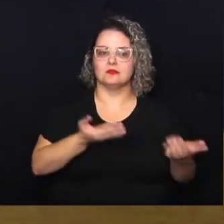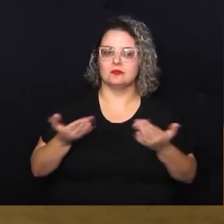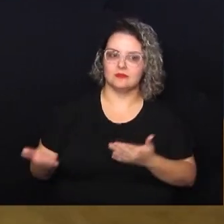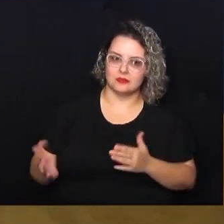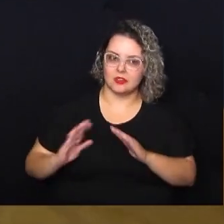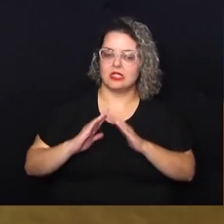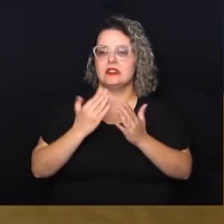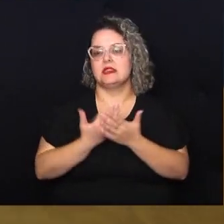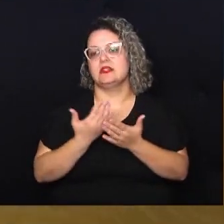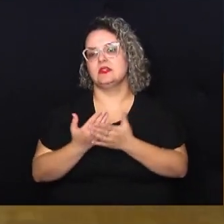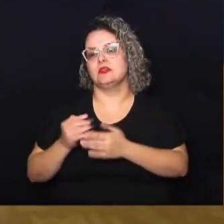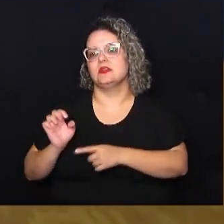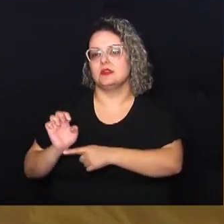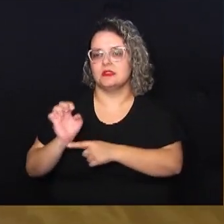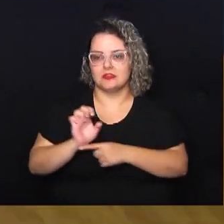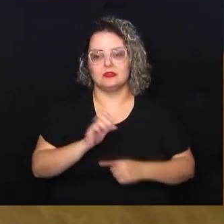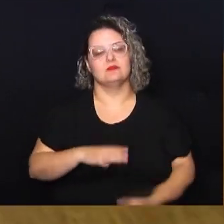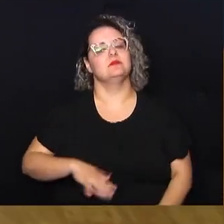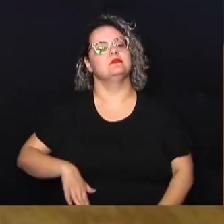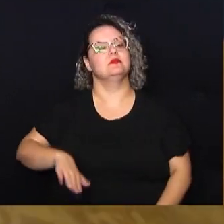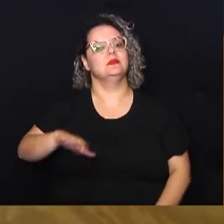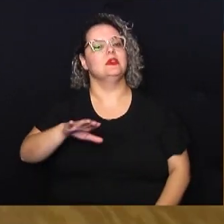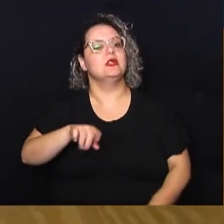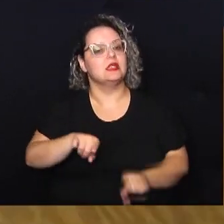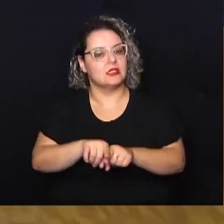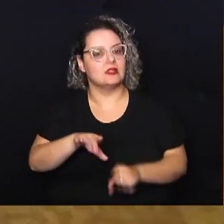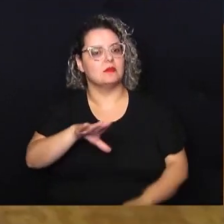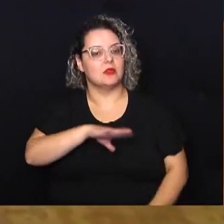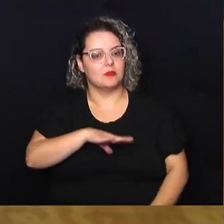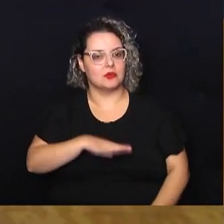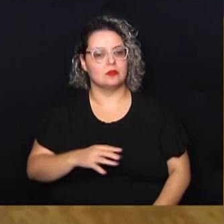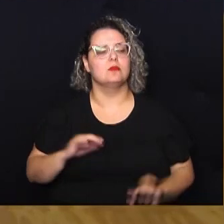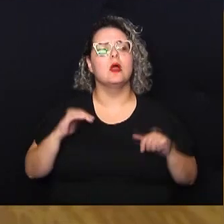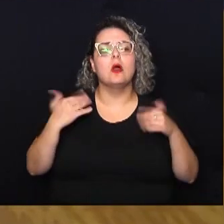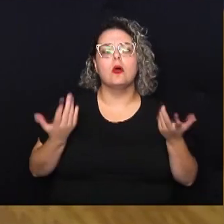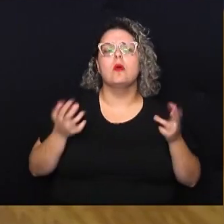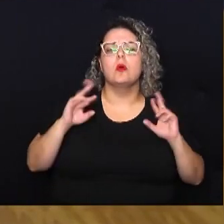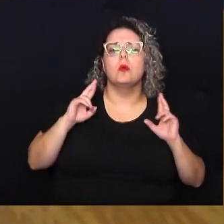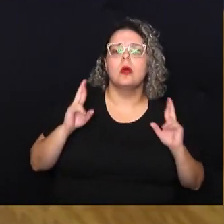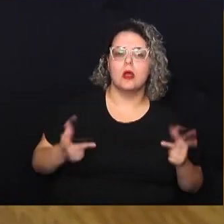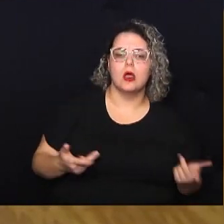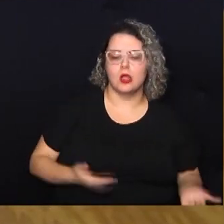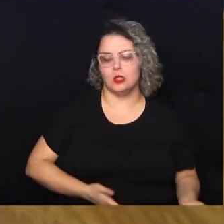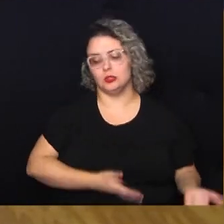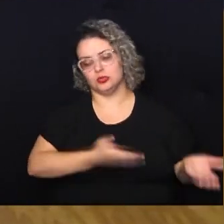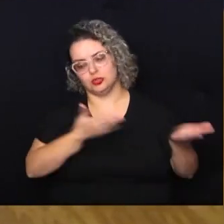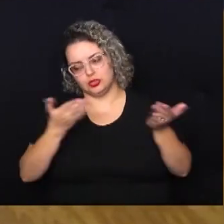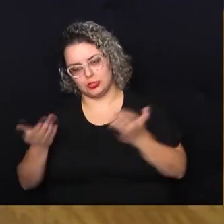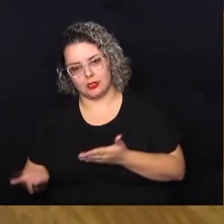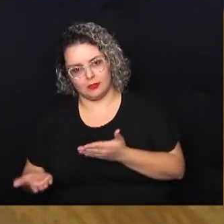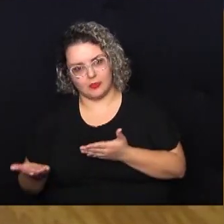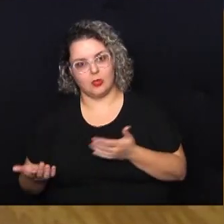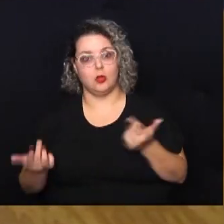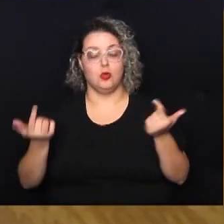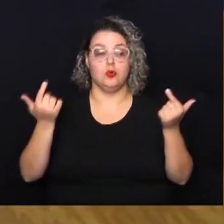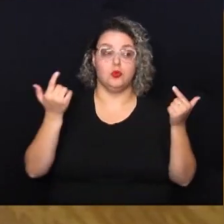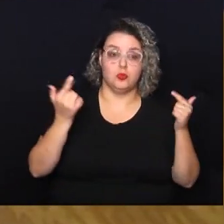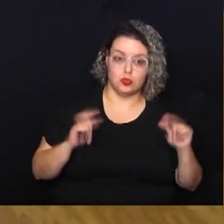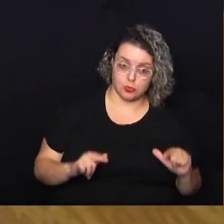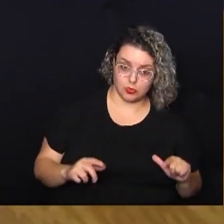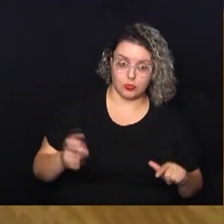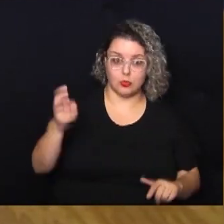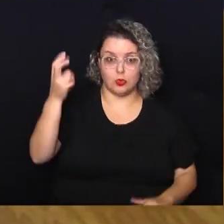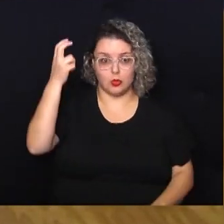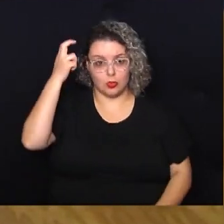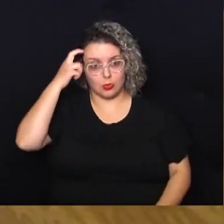rede municipal e estadual que estão aqui em Campinas. Qual que é a diferença de apresentar em um local